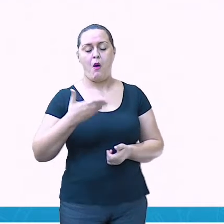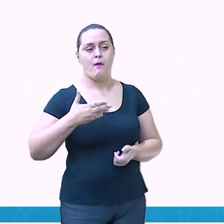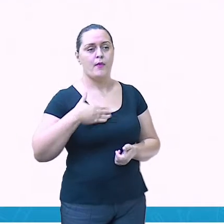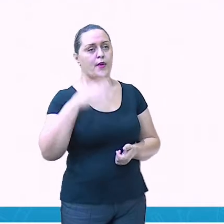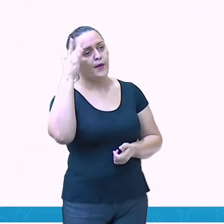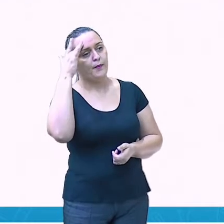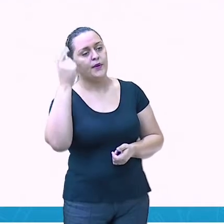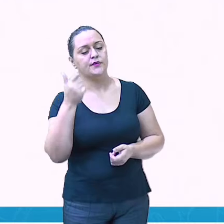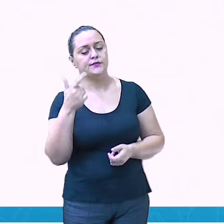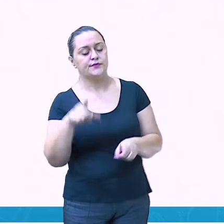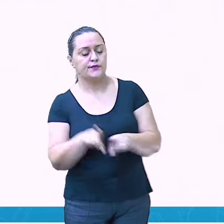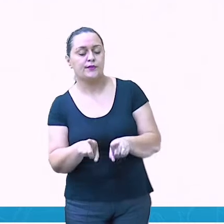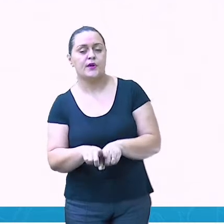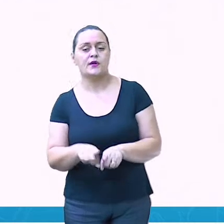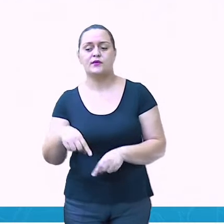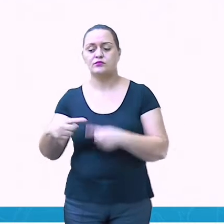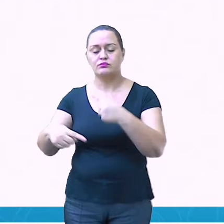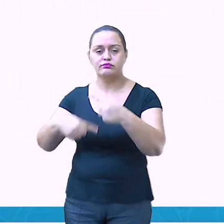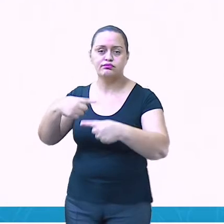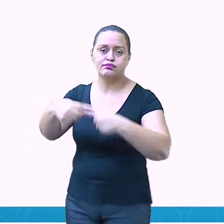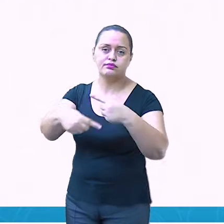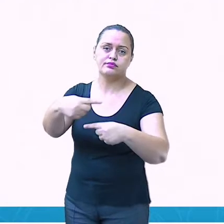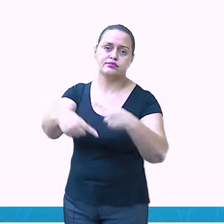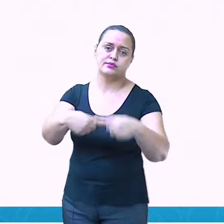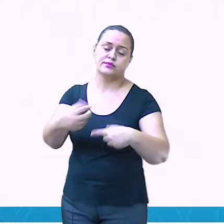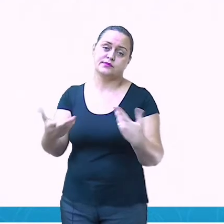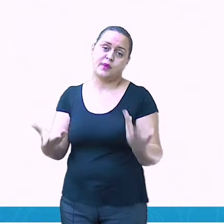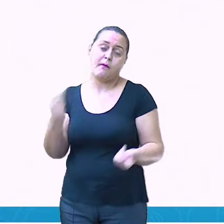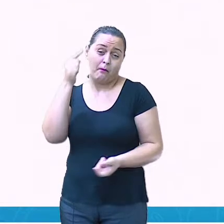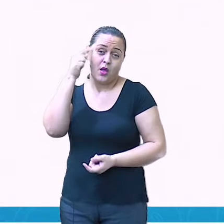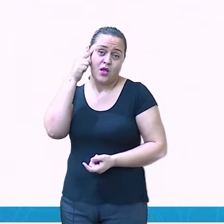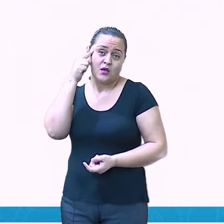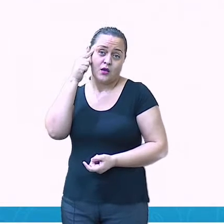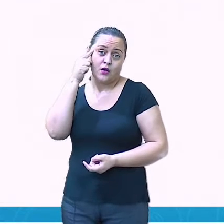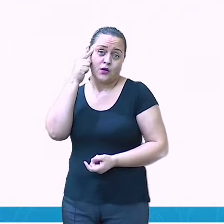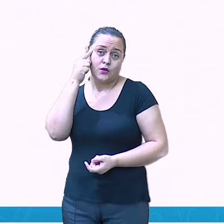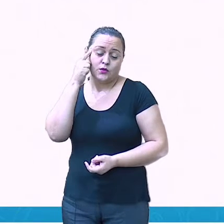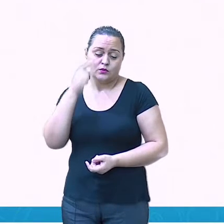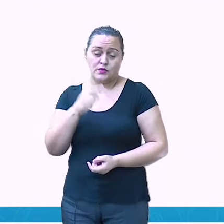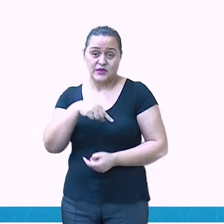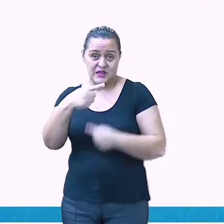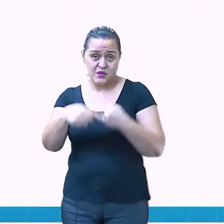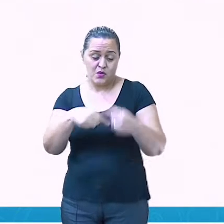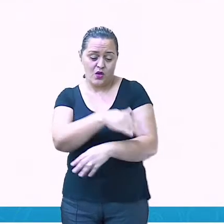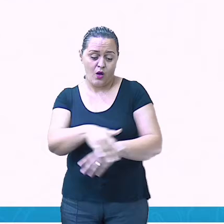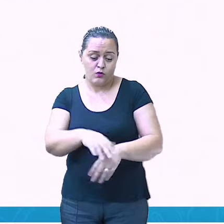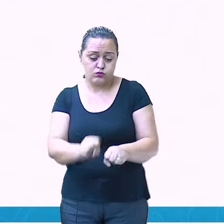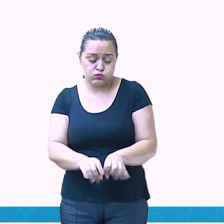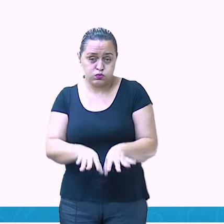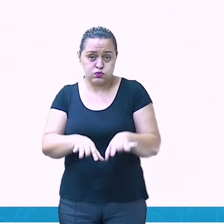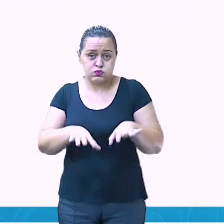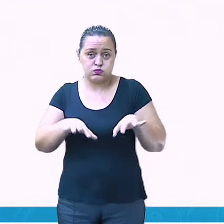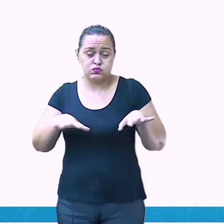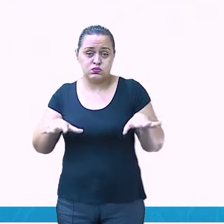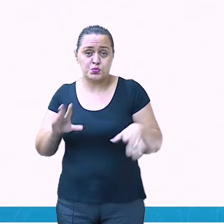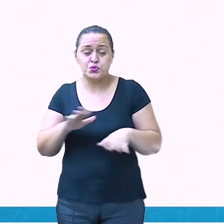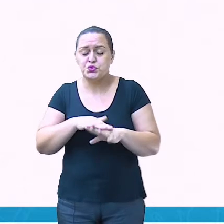um outro papel pelo chão, e aí? Quanto de acúmulo de lixo nós vamos levando ao longo da nossa